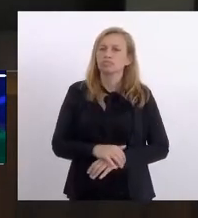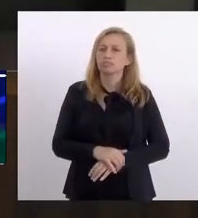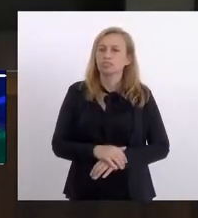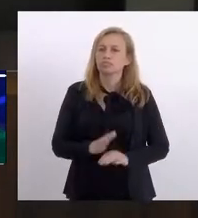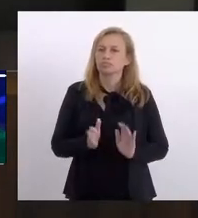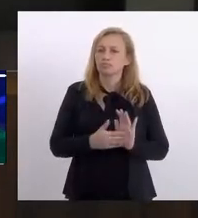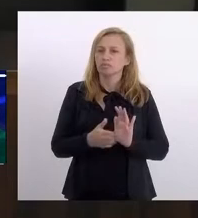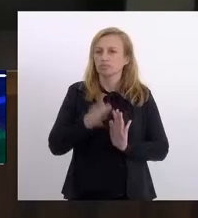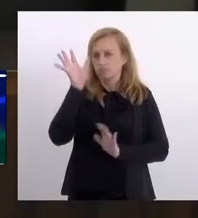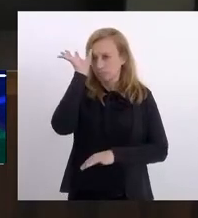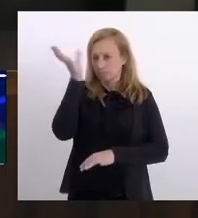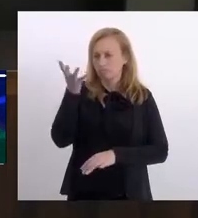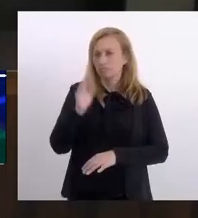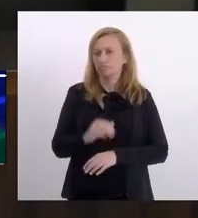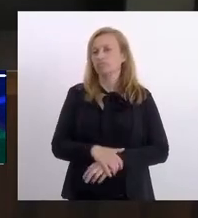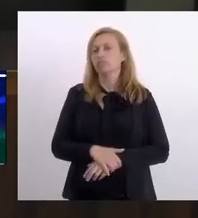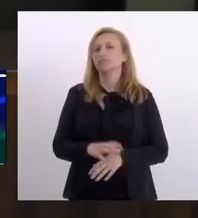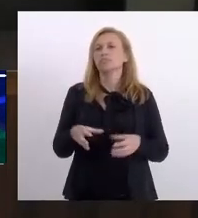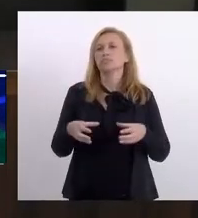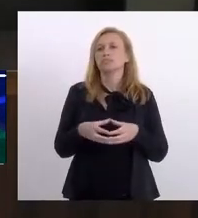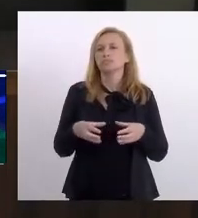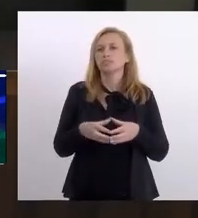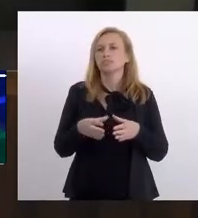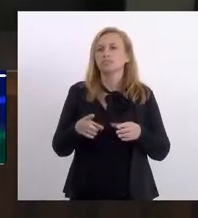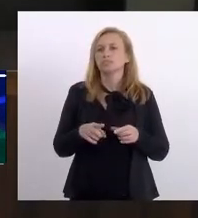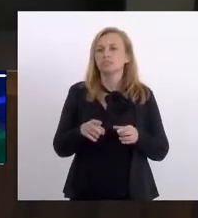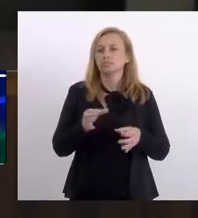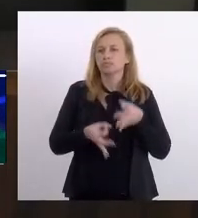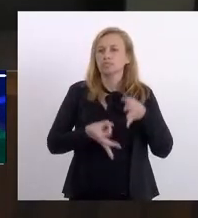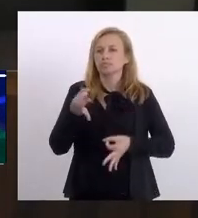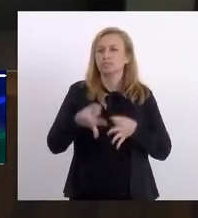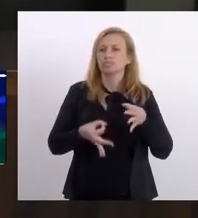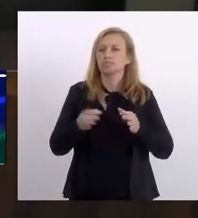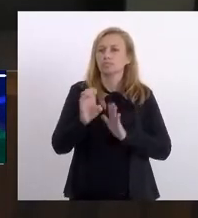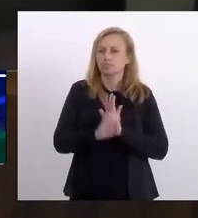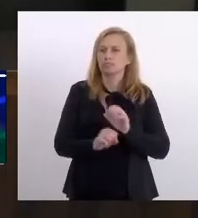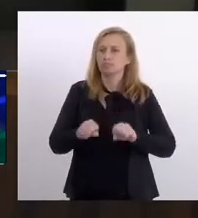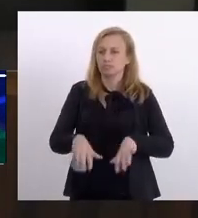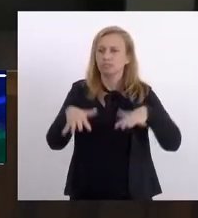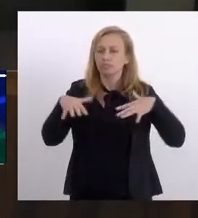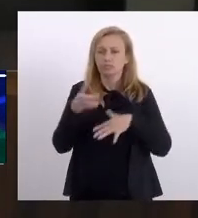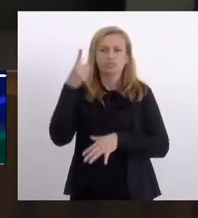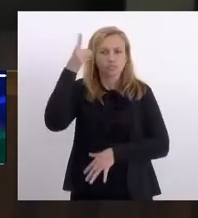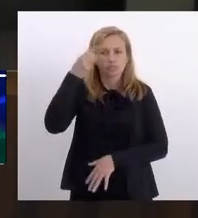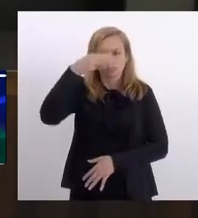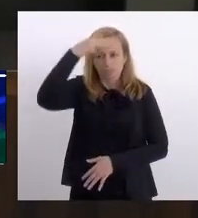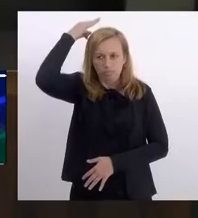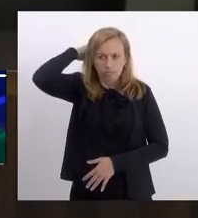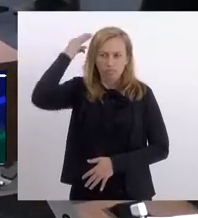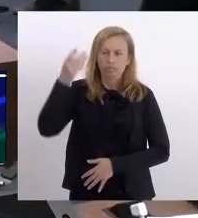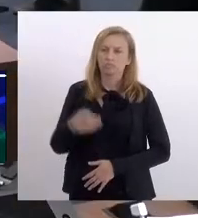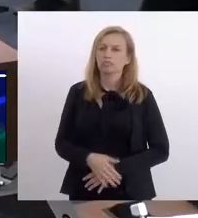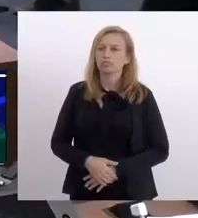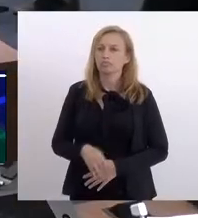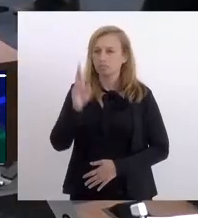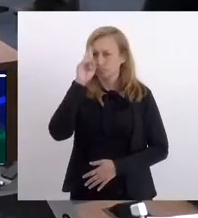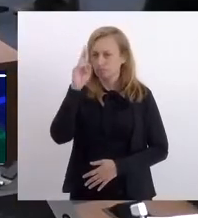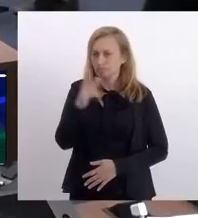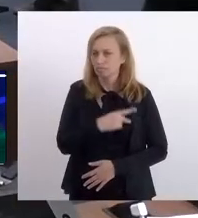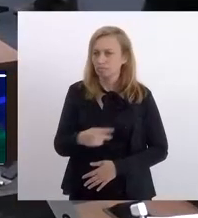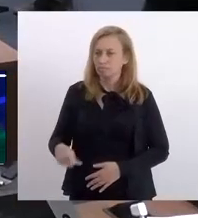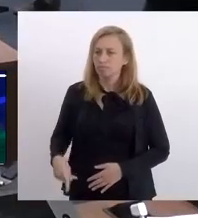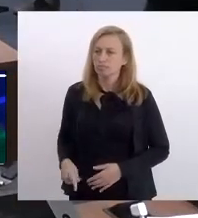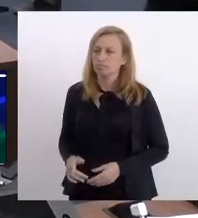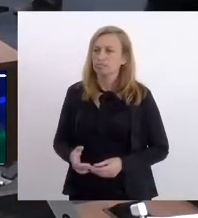soluções. Pendendo de parecer da Comissão de Constituição e Justiça às emendas de plenário. Deputado Márcio Pacheco. Senhor presidente.